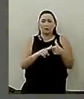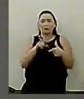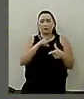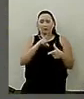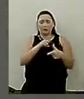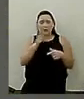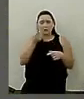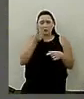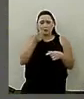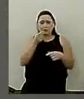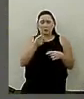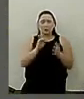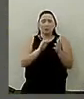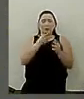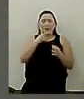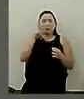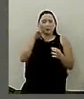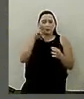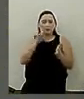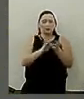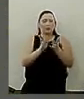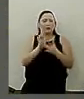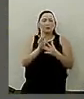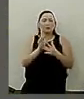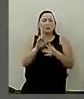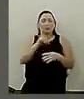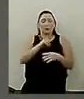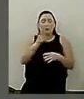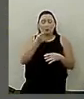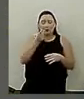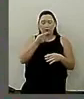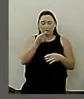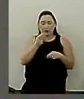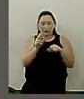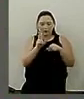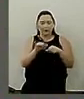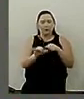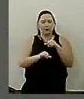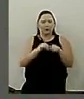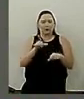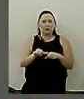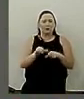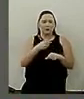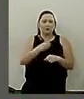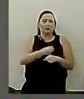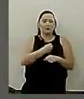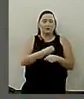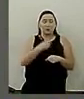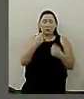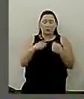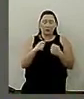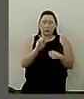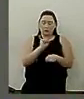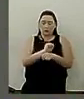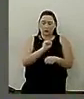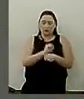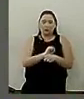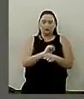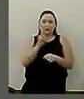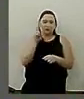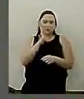Senhor Jesus, versículo 24, versículo 25, restaura a bonança. Eles pedem socorro a